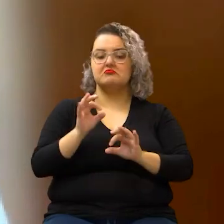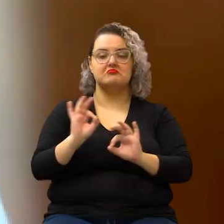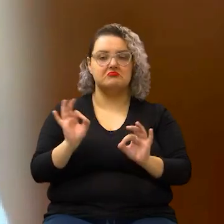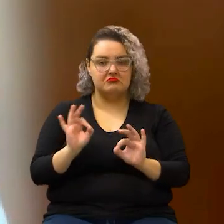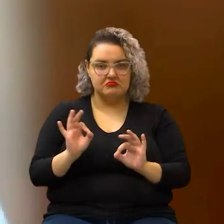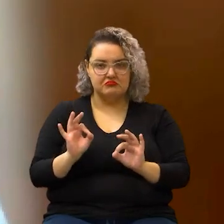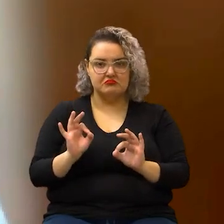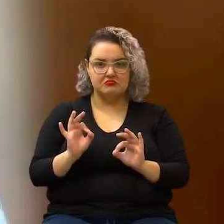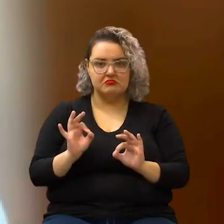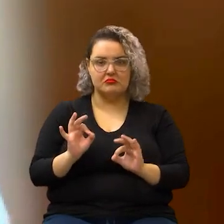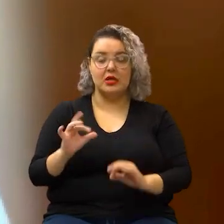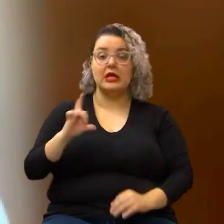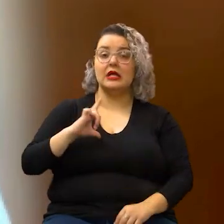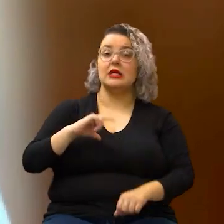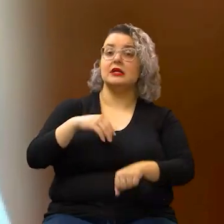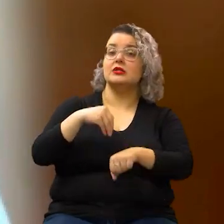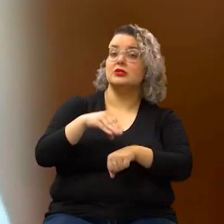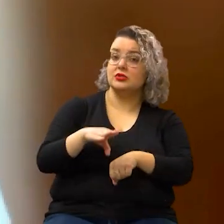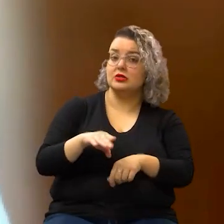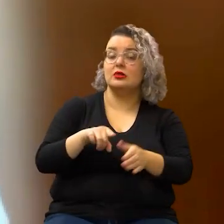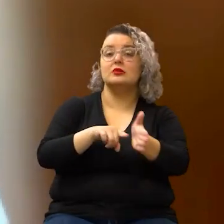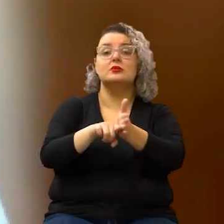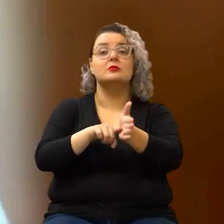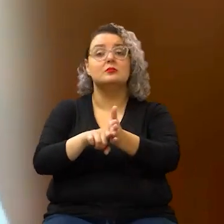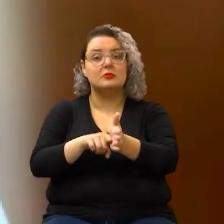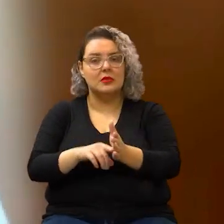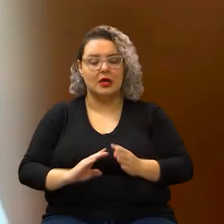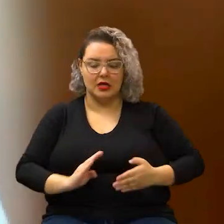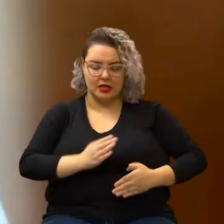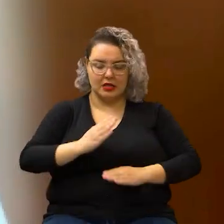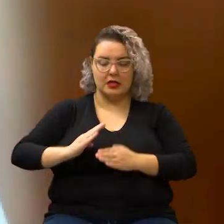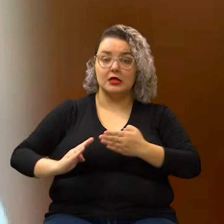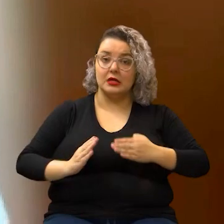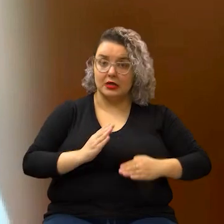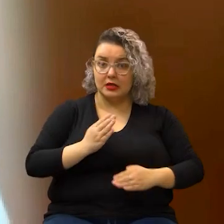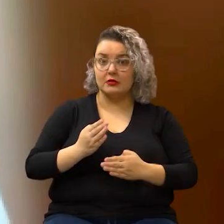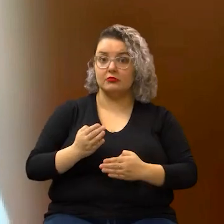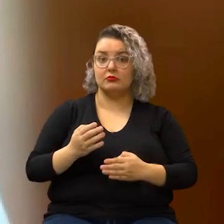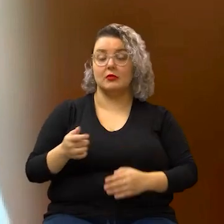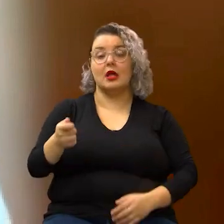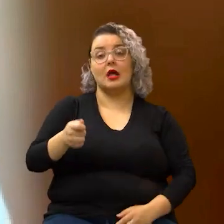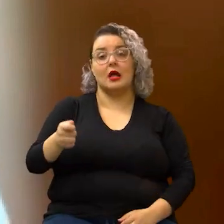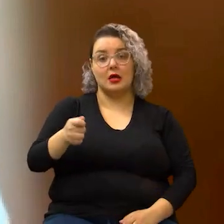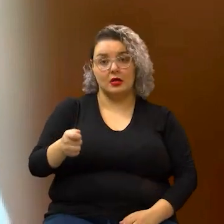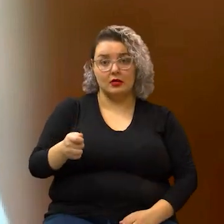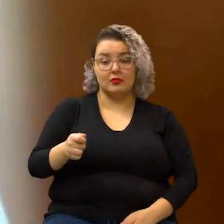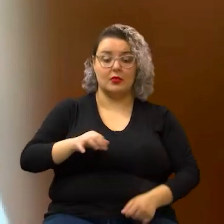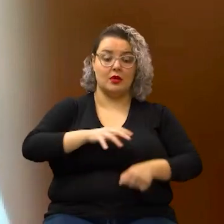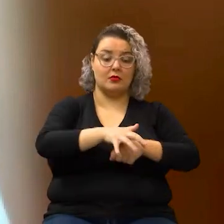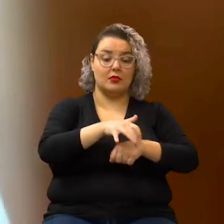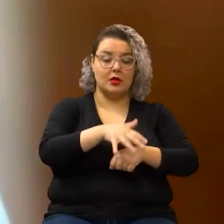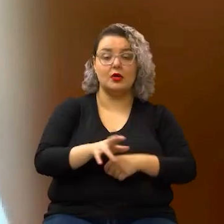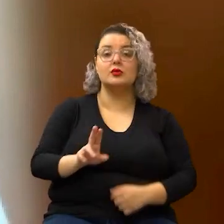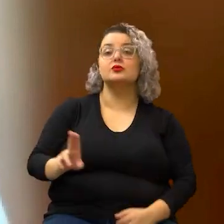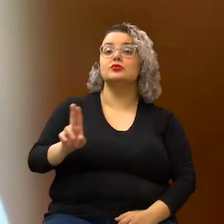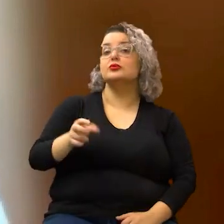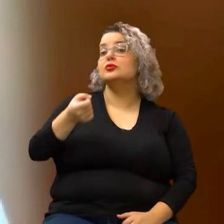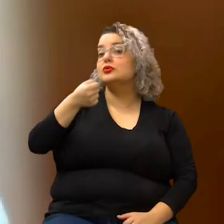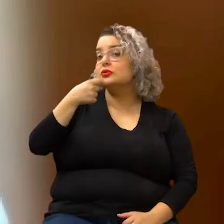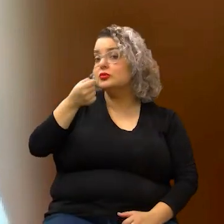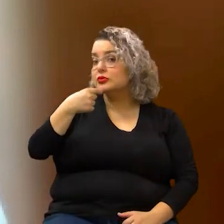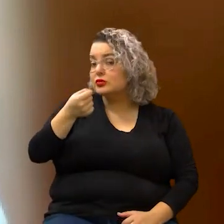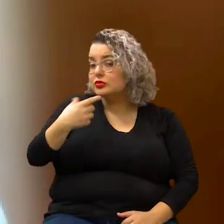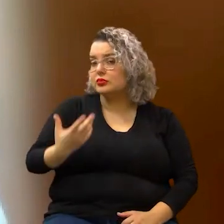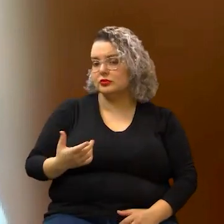mesmo assintomáticos, têm indicação de pesquisa da bactéria, já que a associação entre a infecção e o